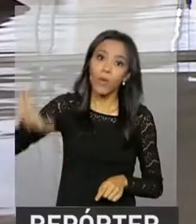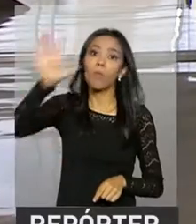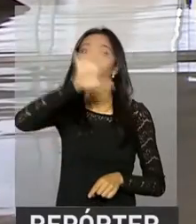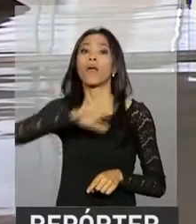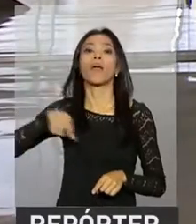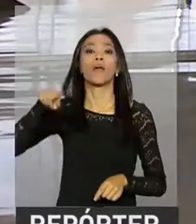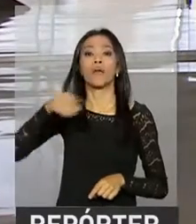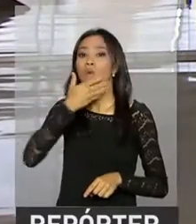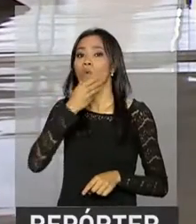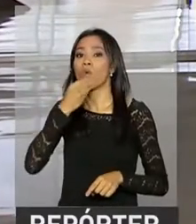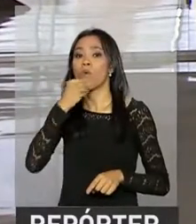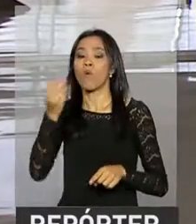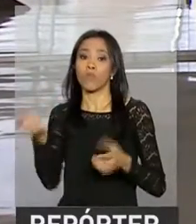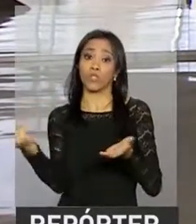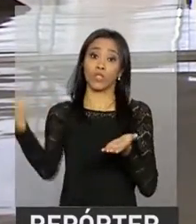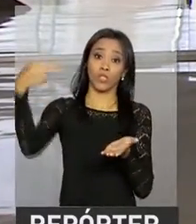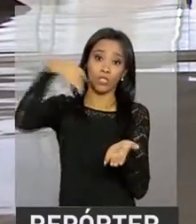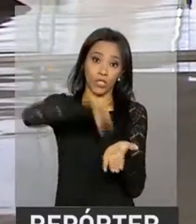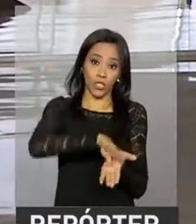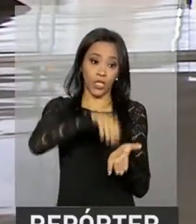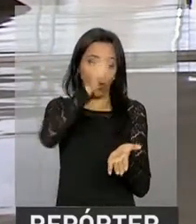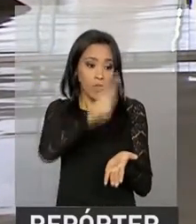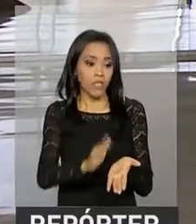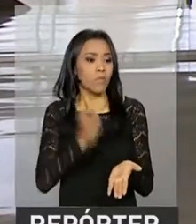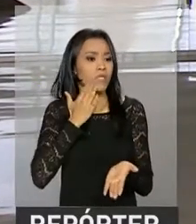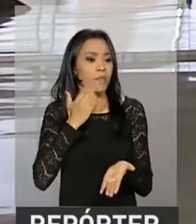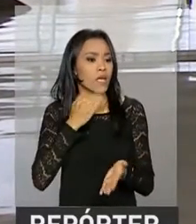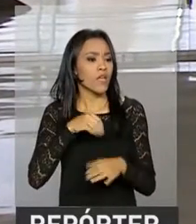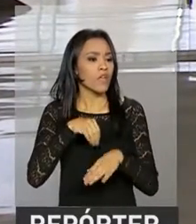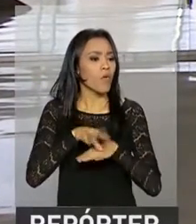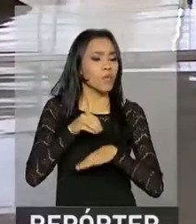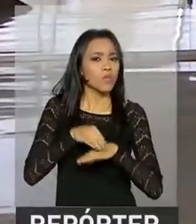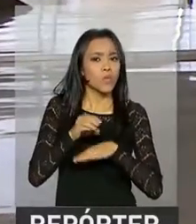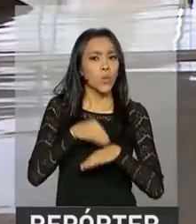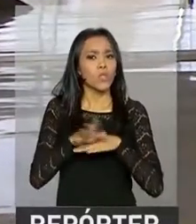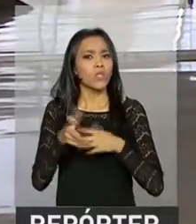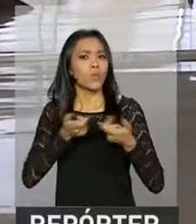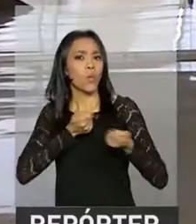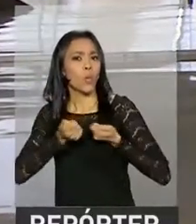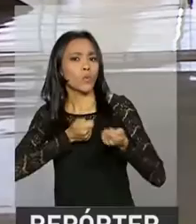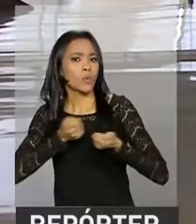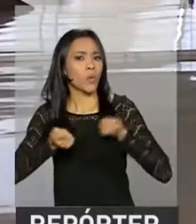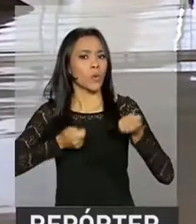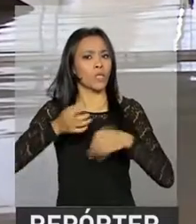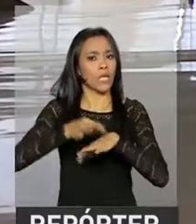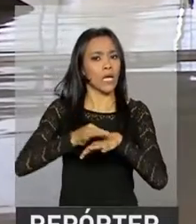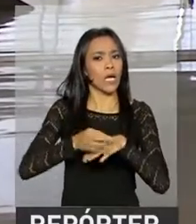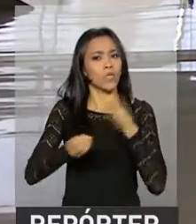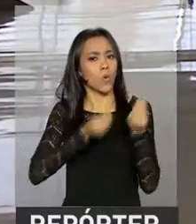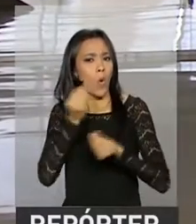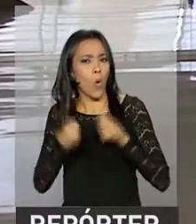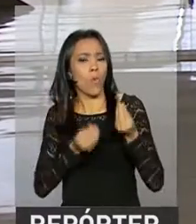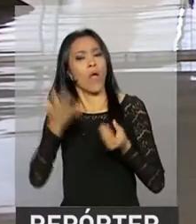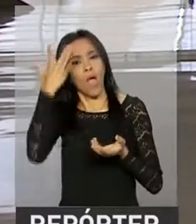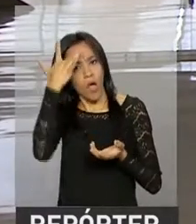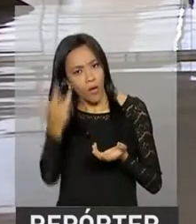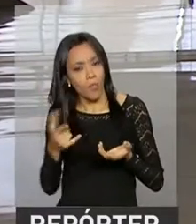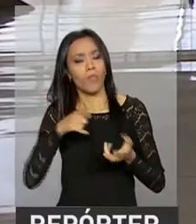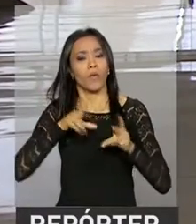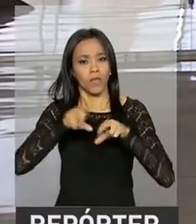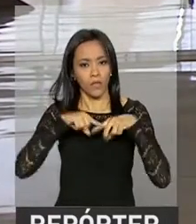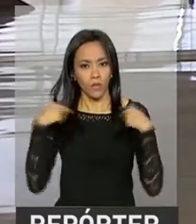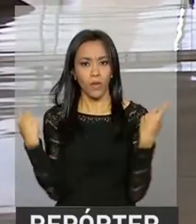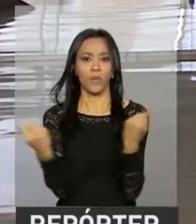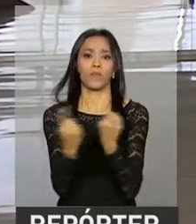chega hoje ao brasil em busca de mais informações sobre controle sanitário ele deve se reunir amanhã com o ministro